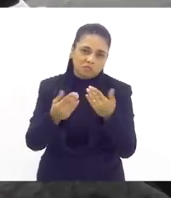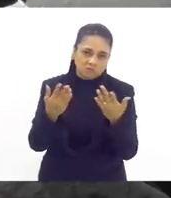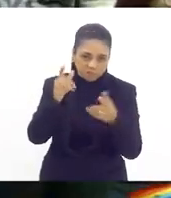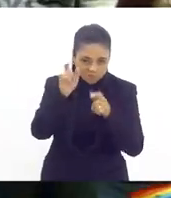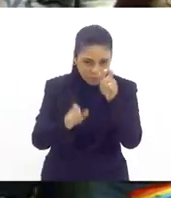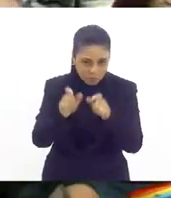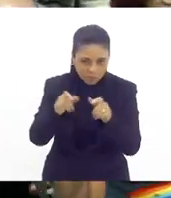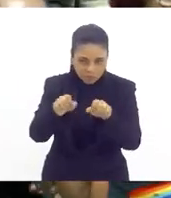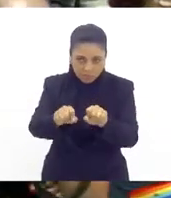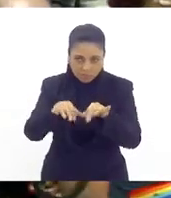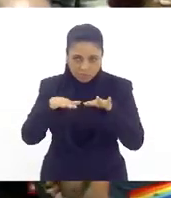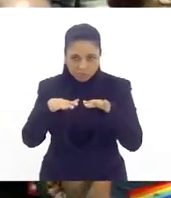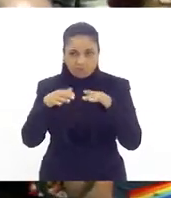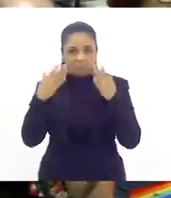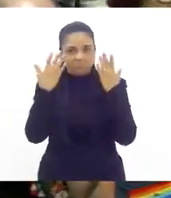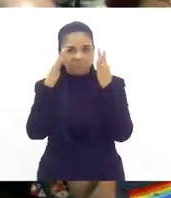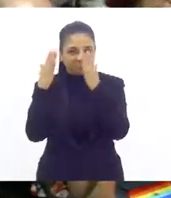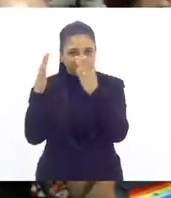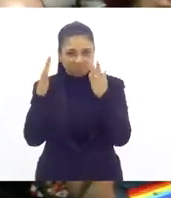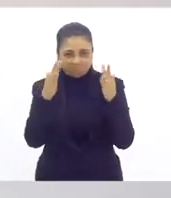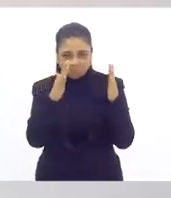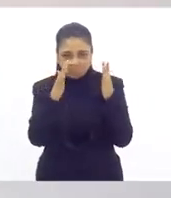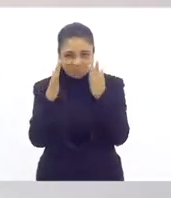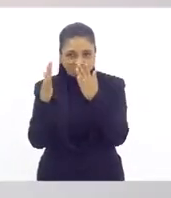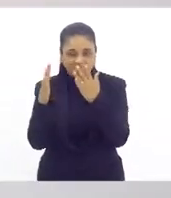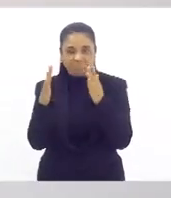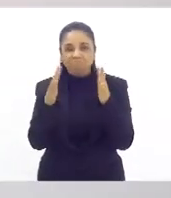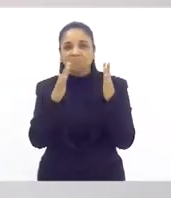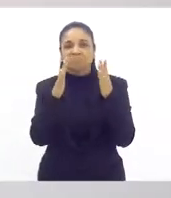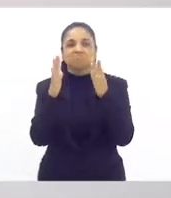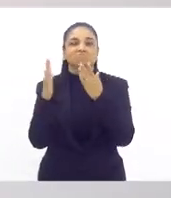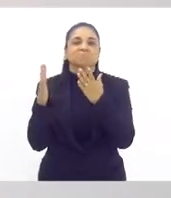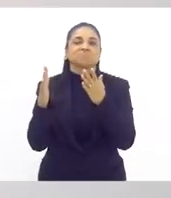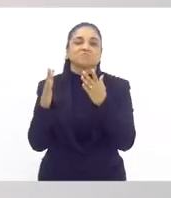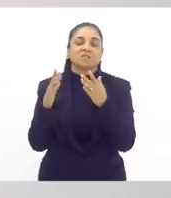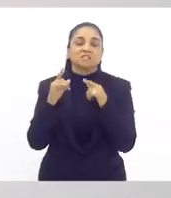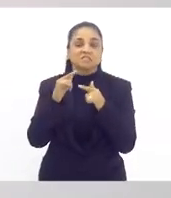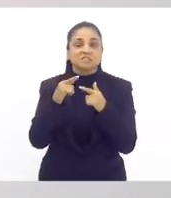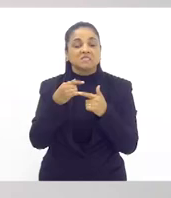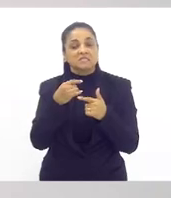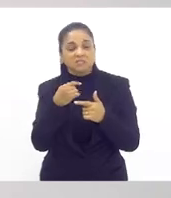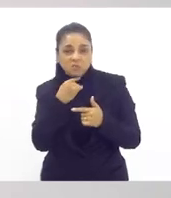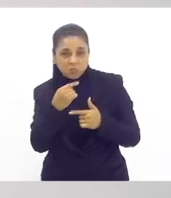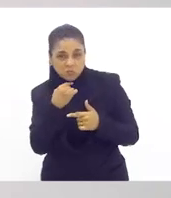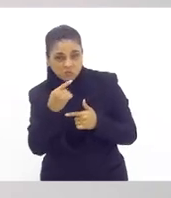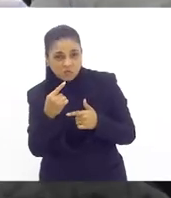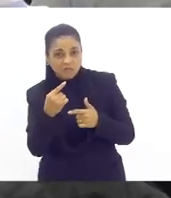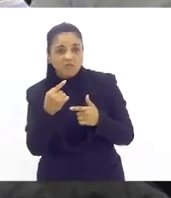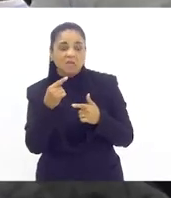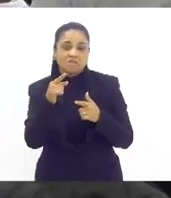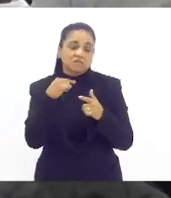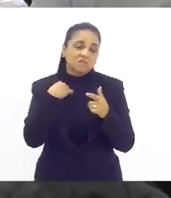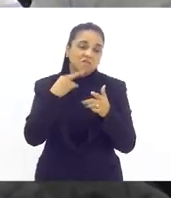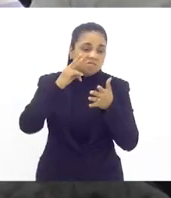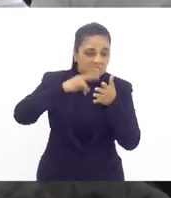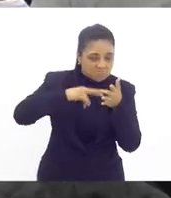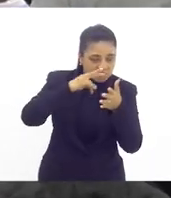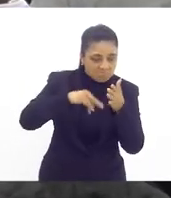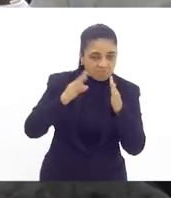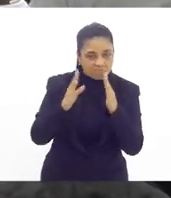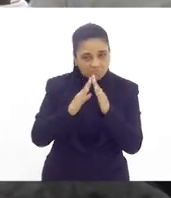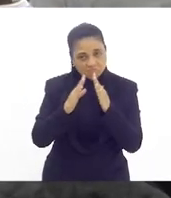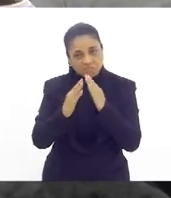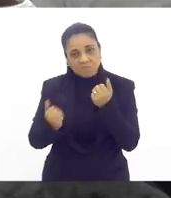aqui nessa plenária eu acho que ficou alguma coisa aí mas fica para todo mundo depois vem em casa a